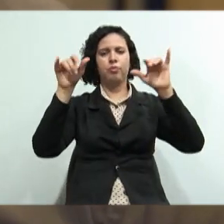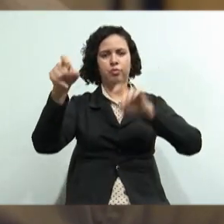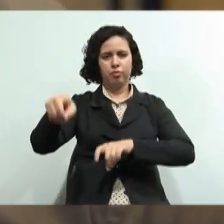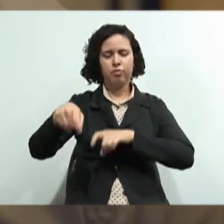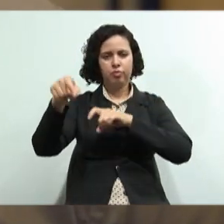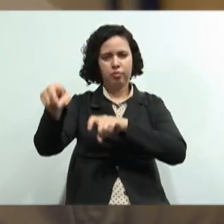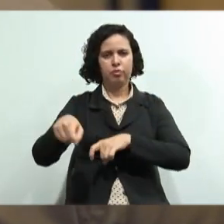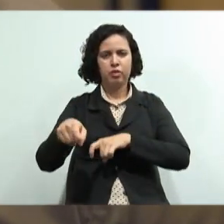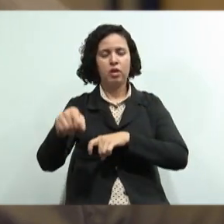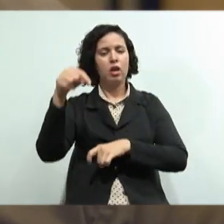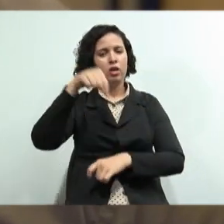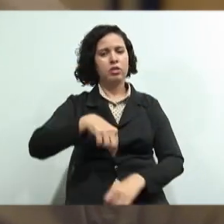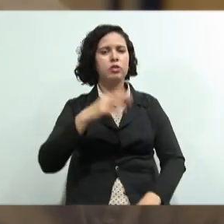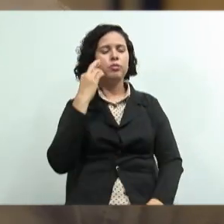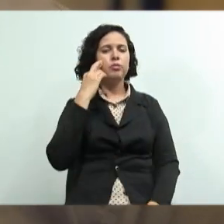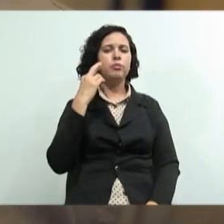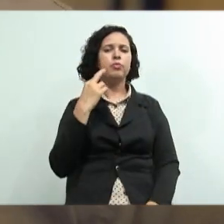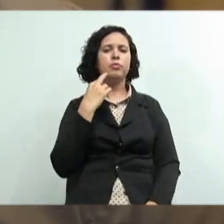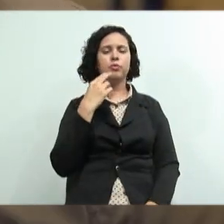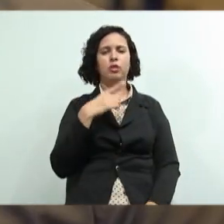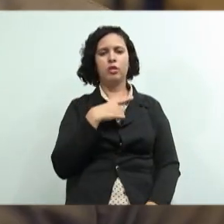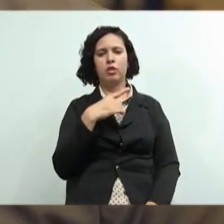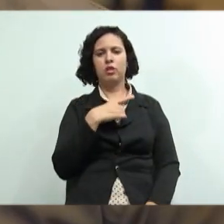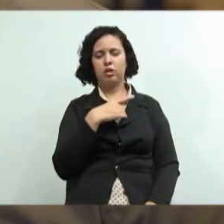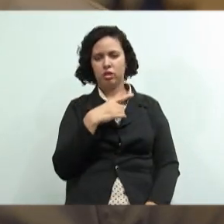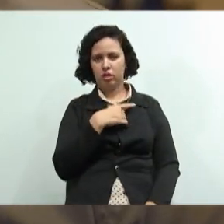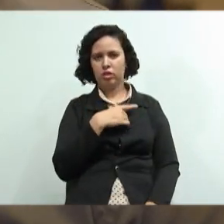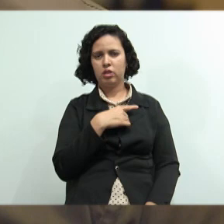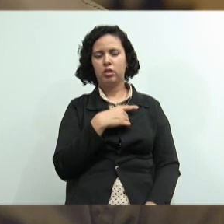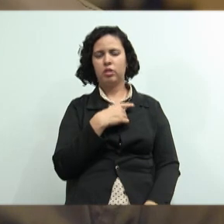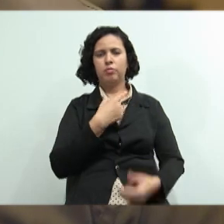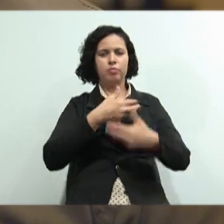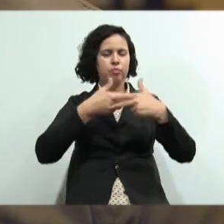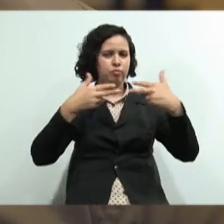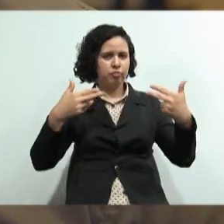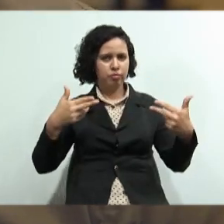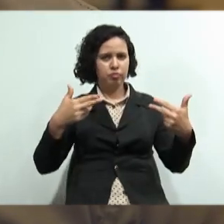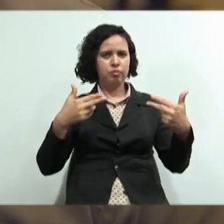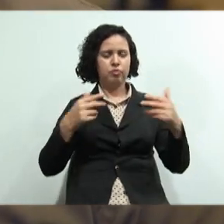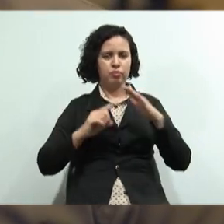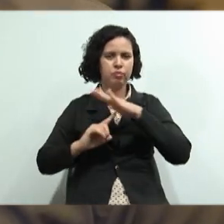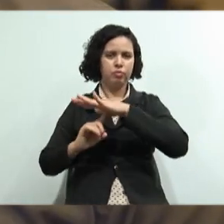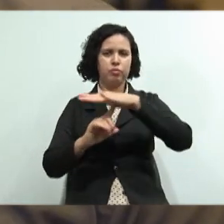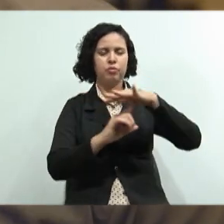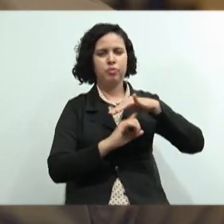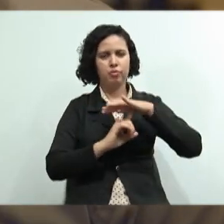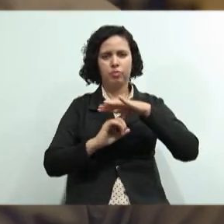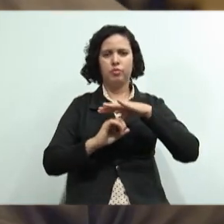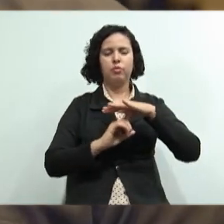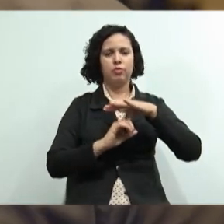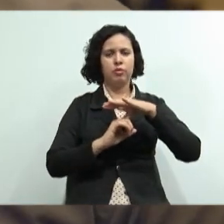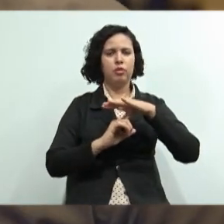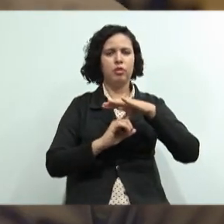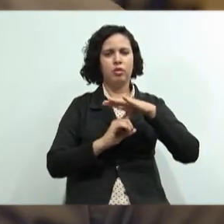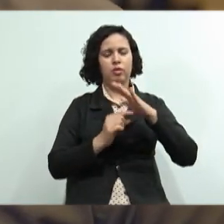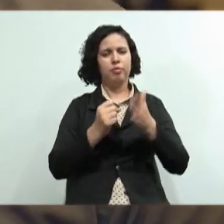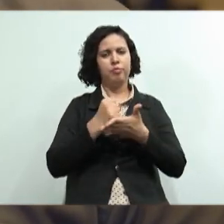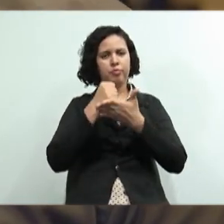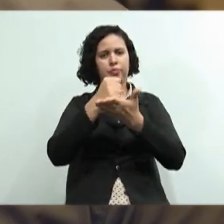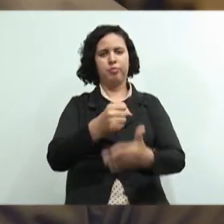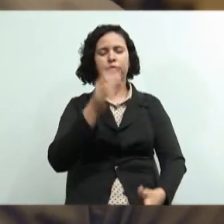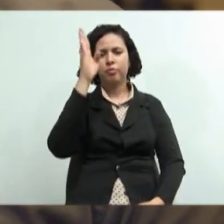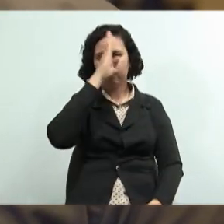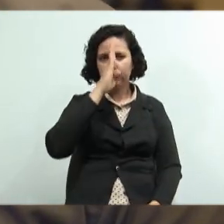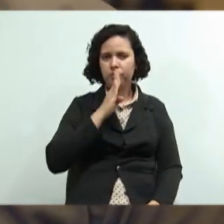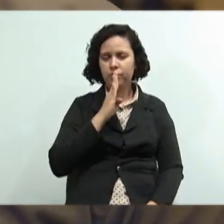e aqui em Rondônia tem a Rondônia Rural Show, e entre outras feiras que hoje é referência a nível de Brasil. E tudo isso é